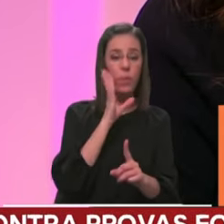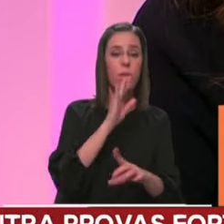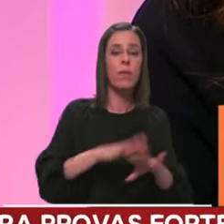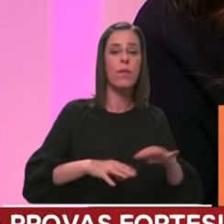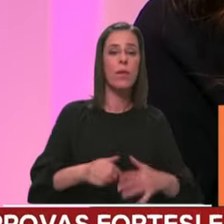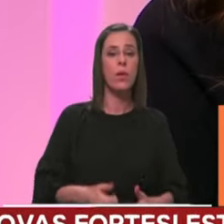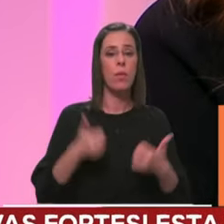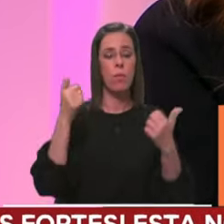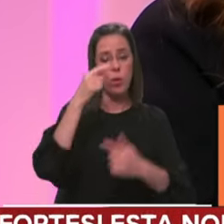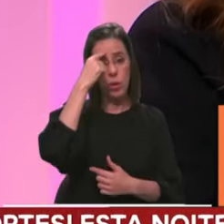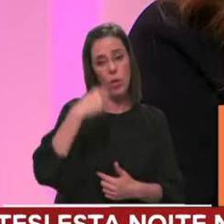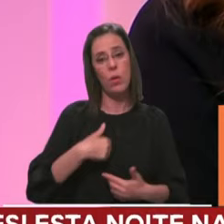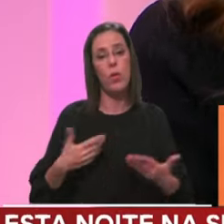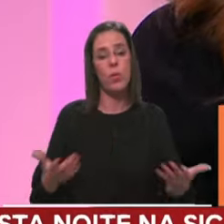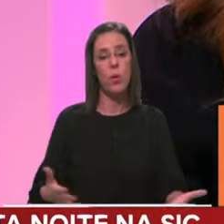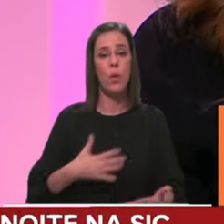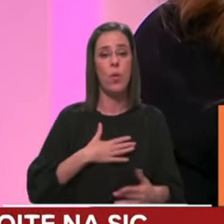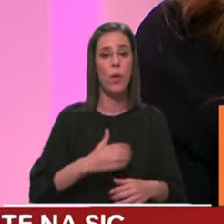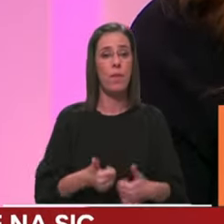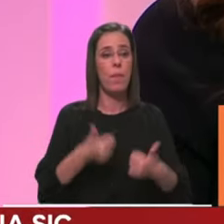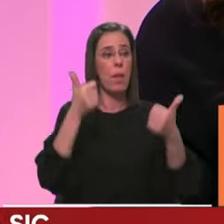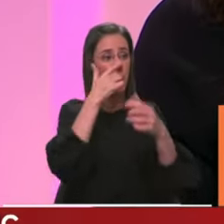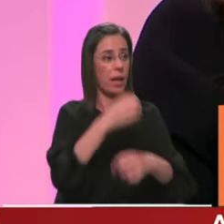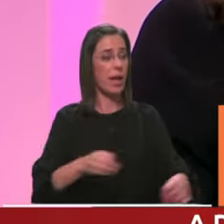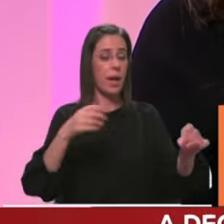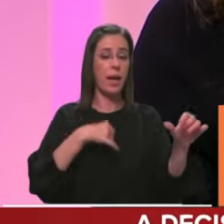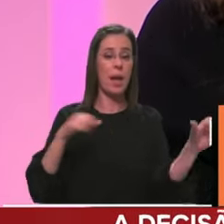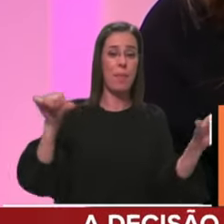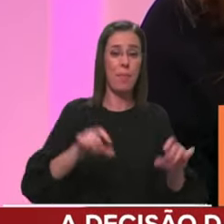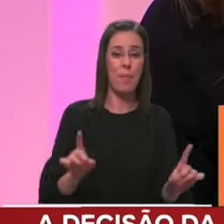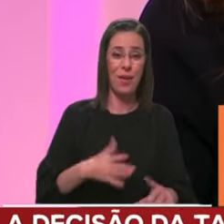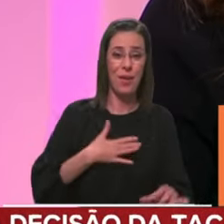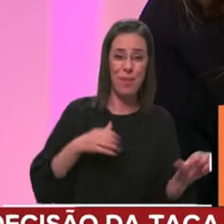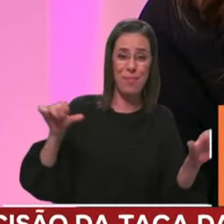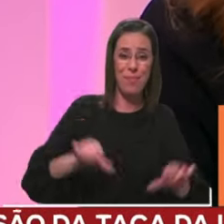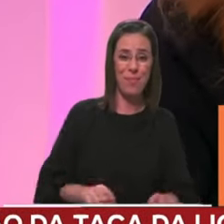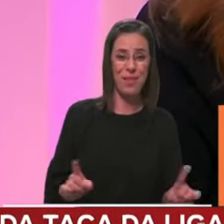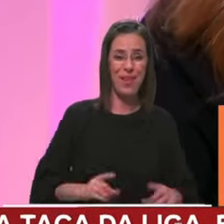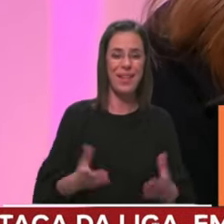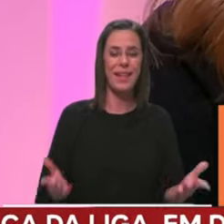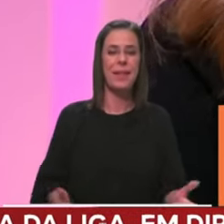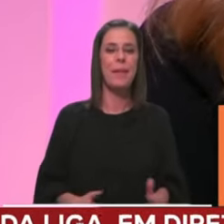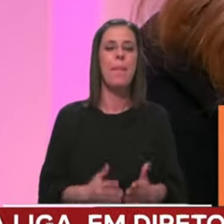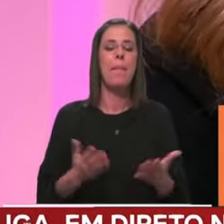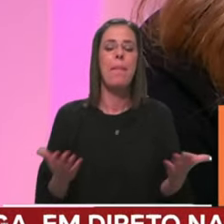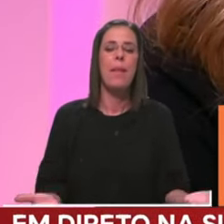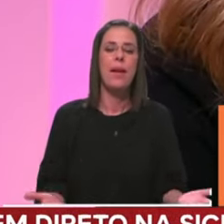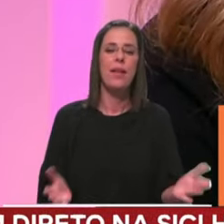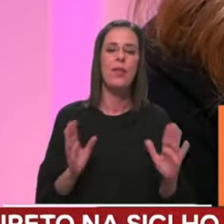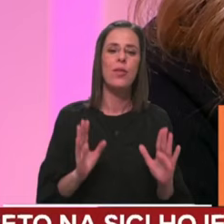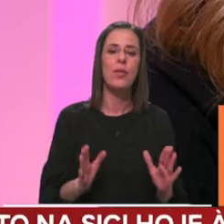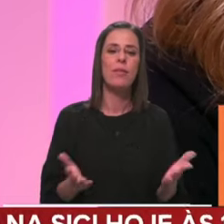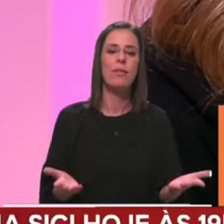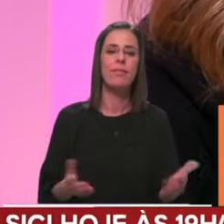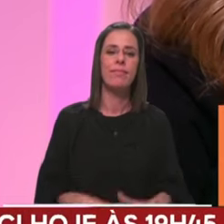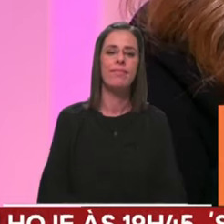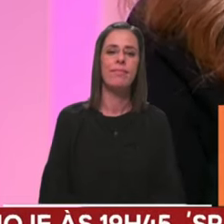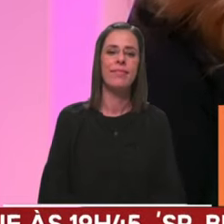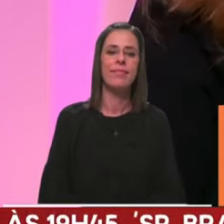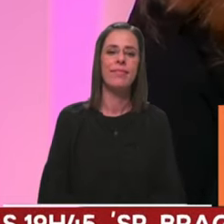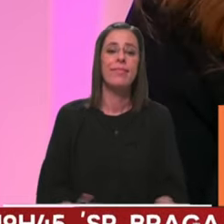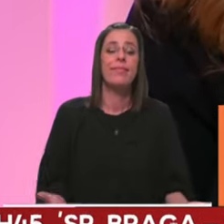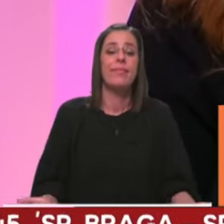fazer o melhor que eu sei não quero fazer melhor que ninguém nem pior também não quero também não quero fazer não quero fazer pior mas e